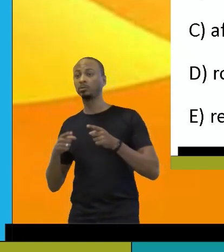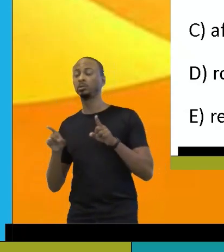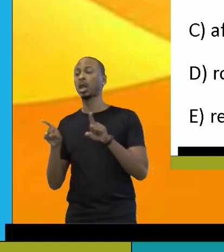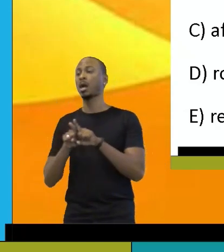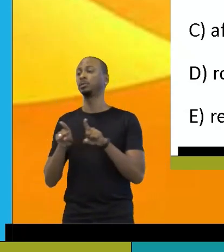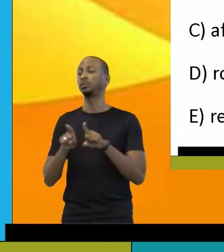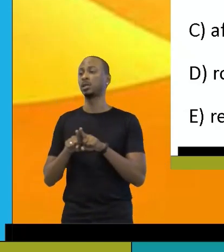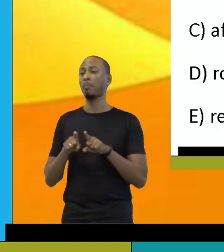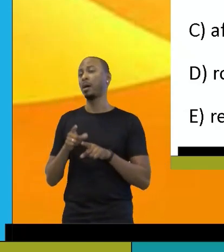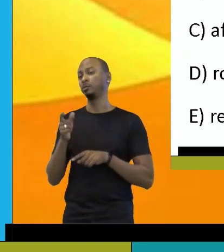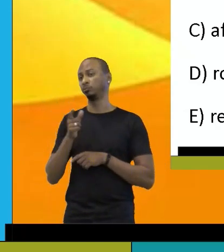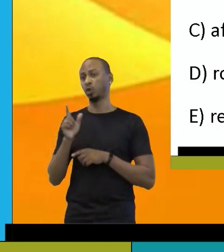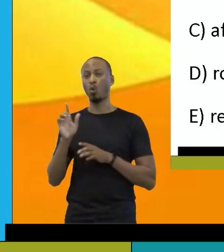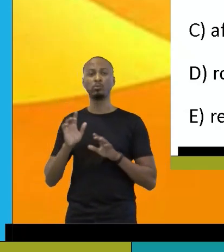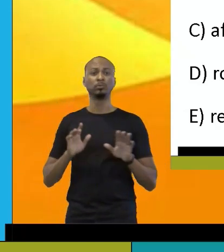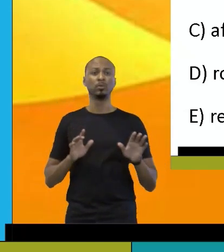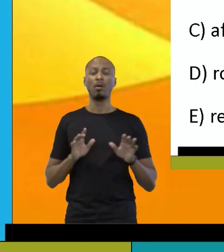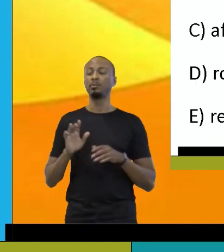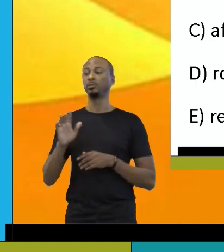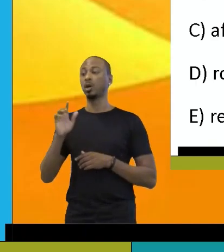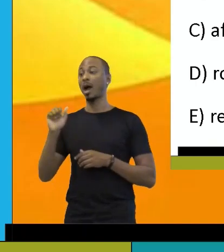renascentista. O item A,